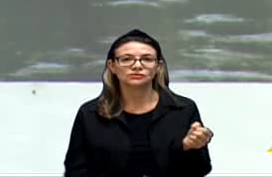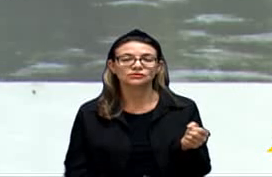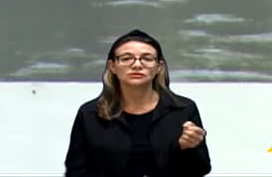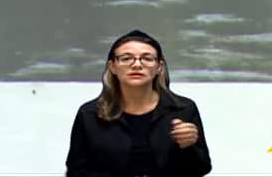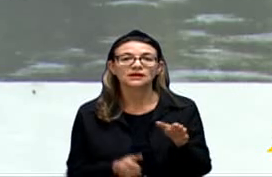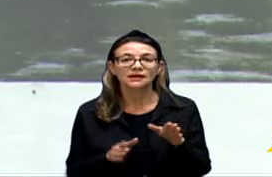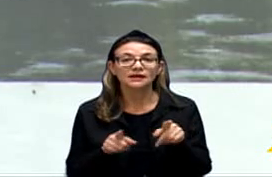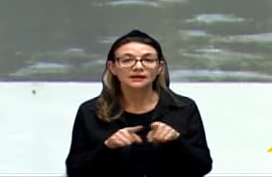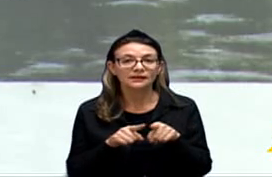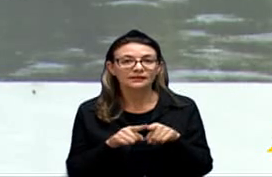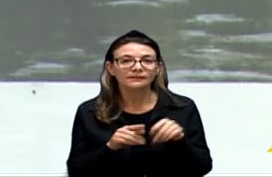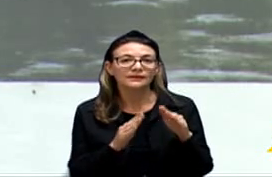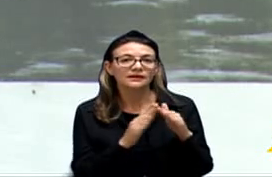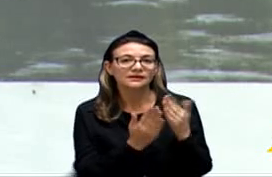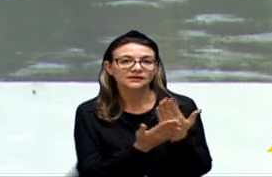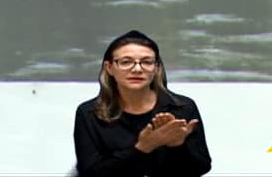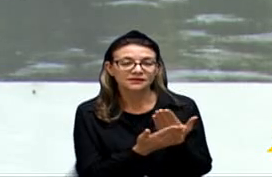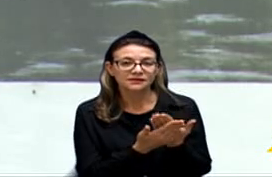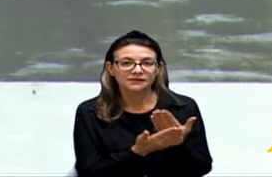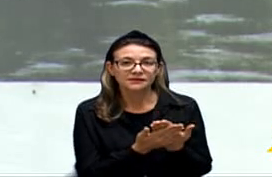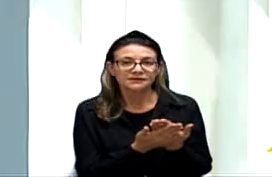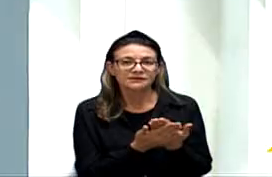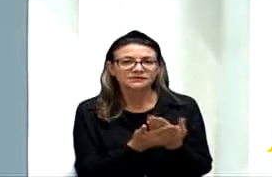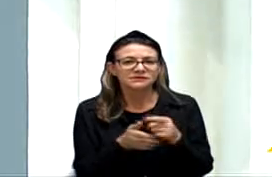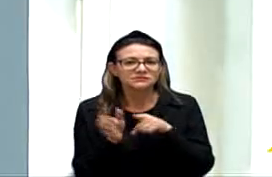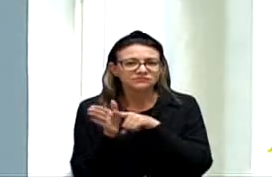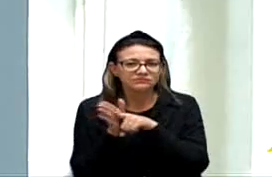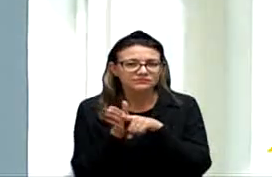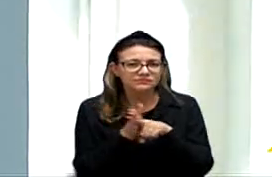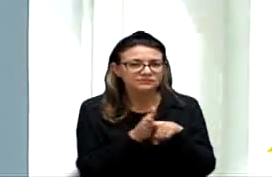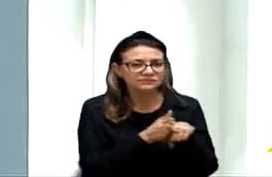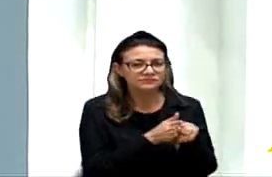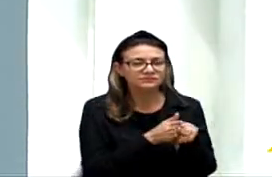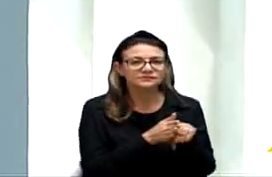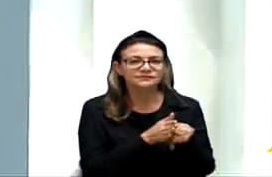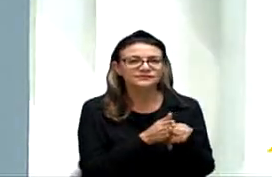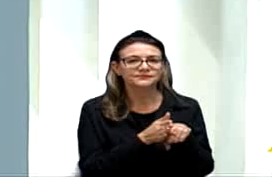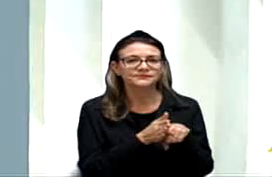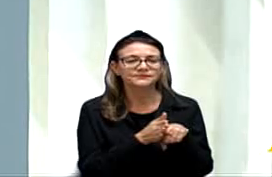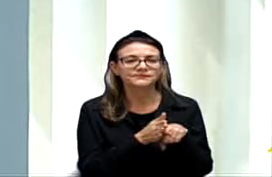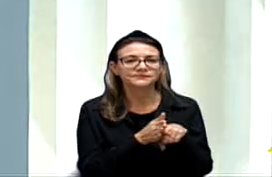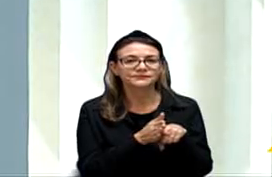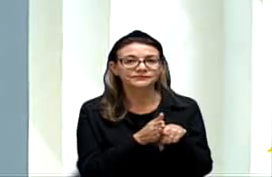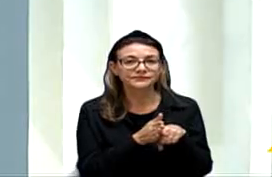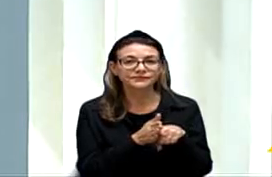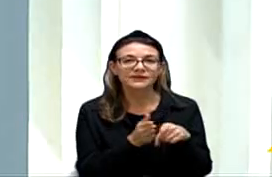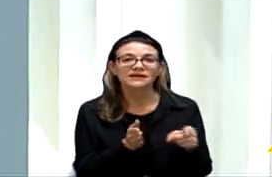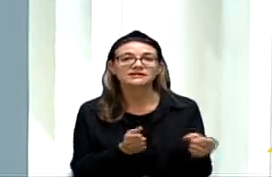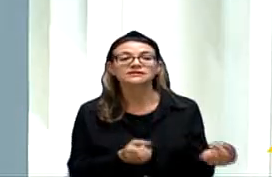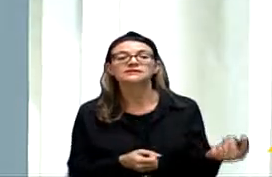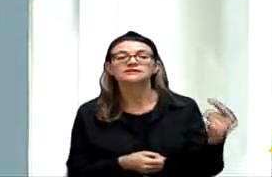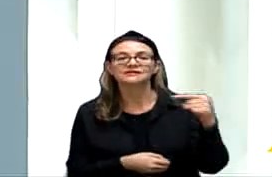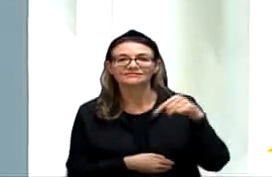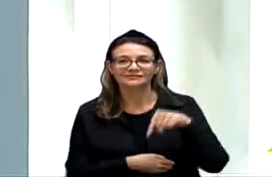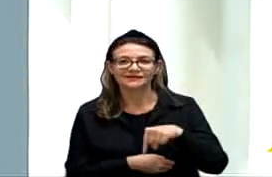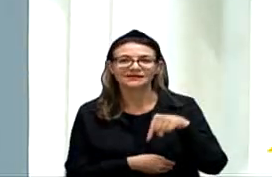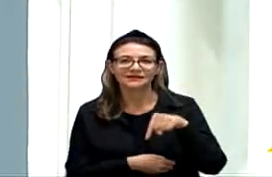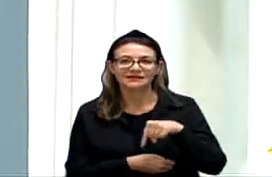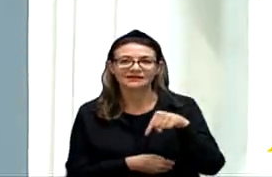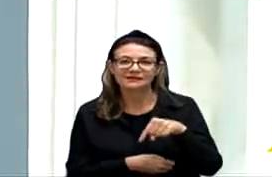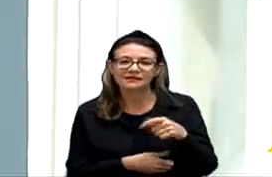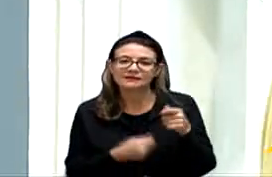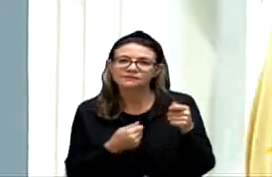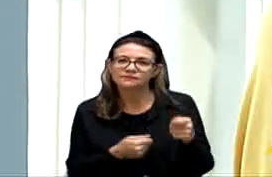escolas só que para além de fiscalizar de loco a gente Traz essa denúncia no plenário a gente faz uma